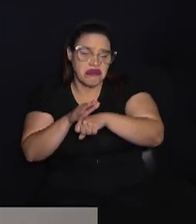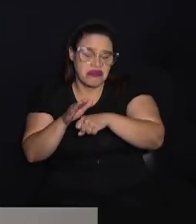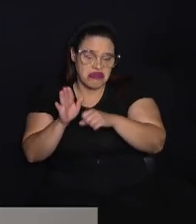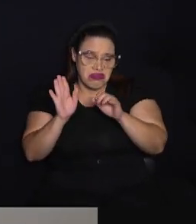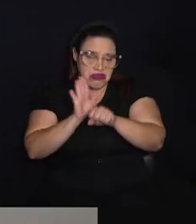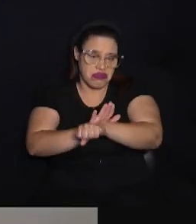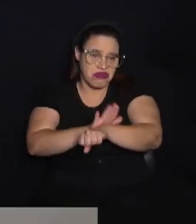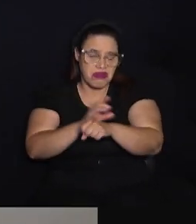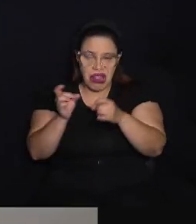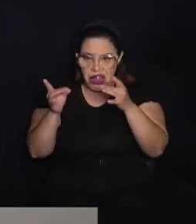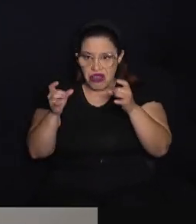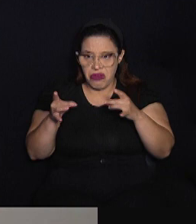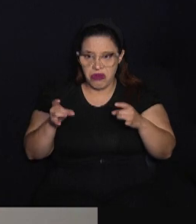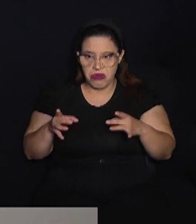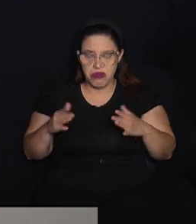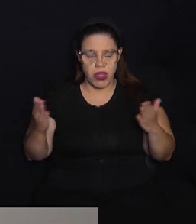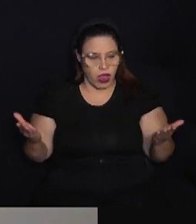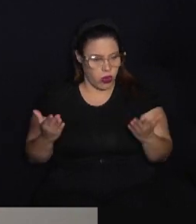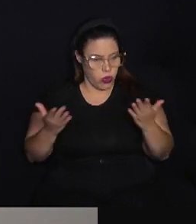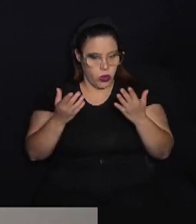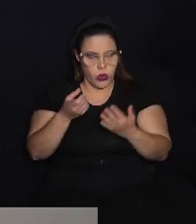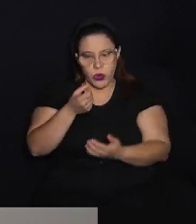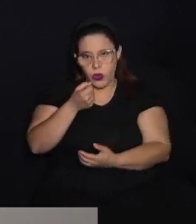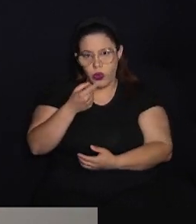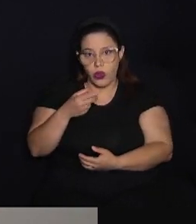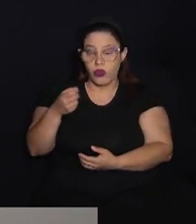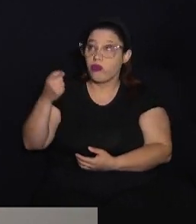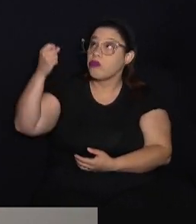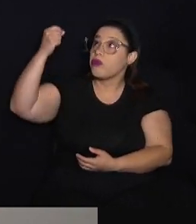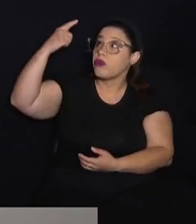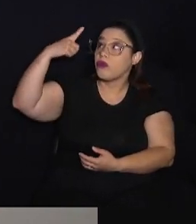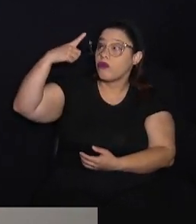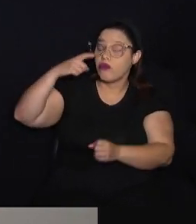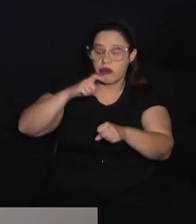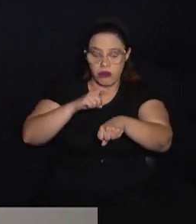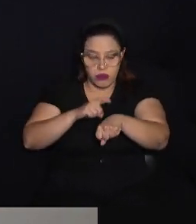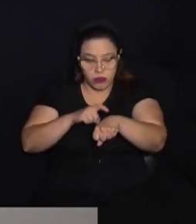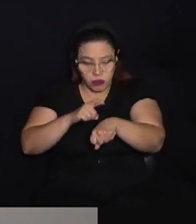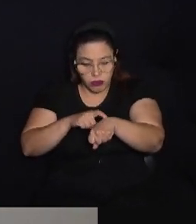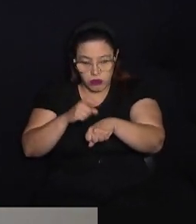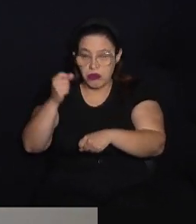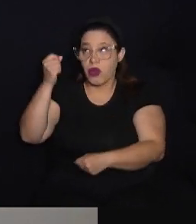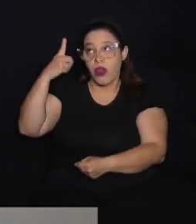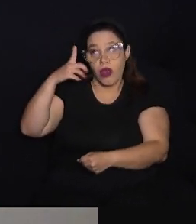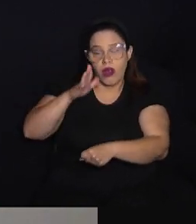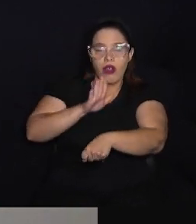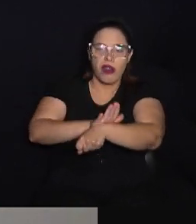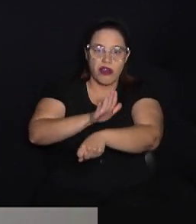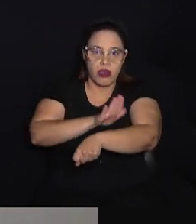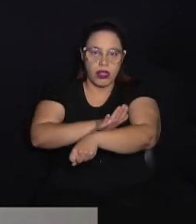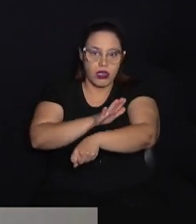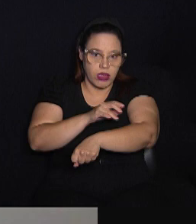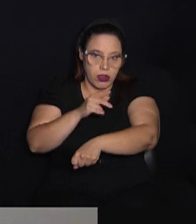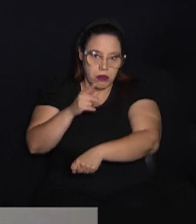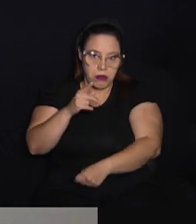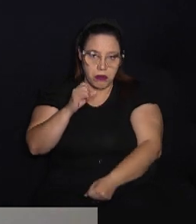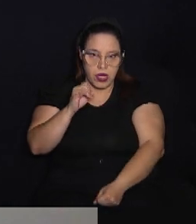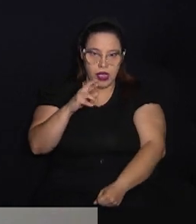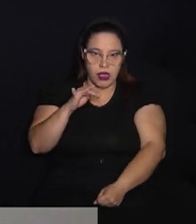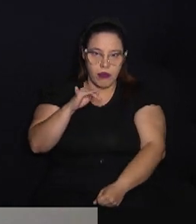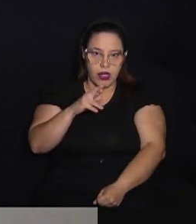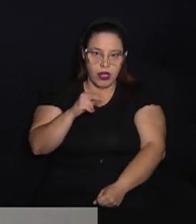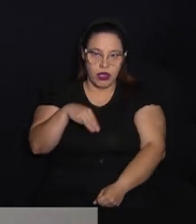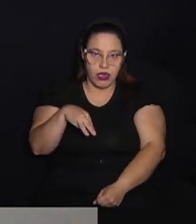específico, não. A gente estimula que o paciente tome sol em alguns horários, porque o sol ajuda a pigmentar